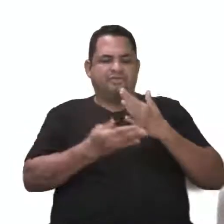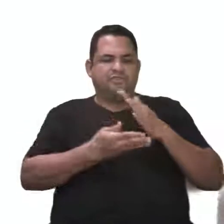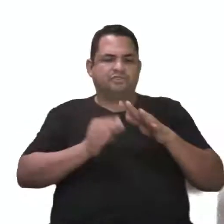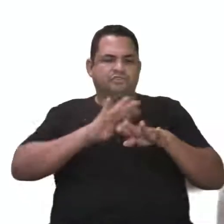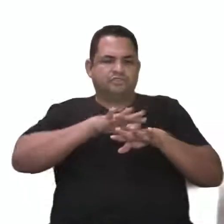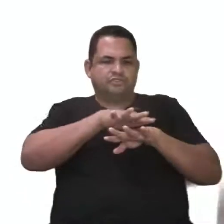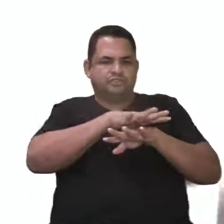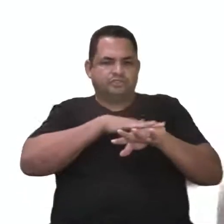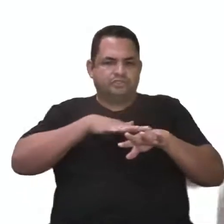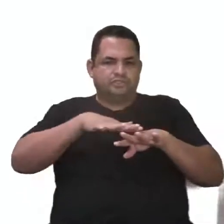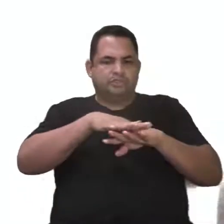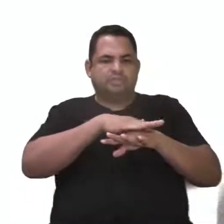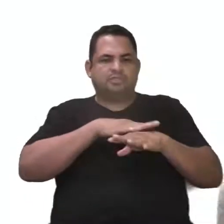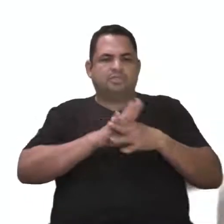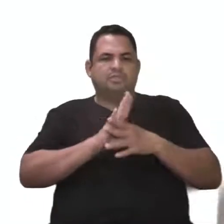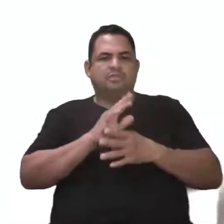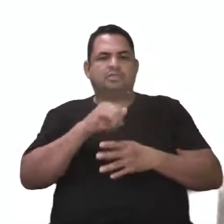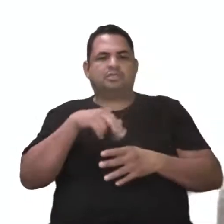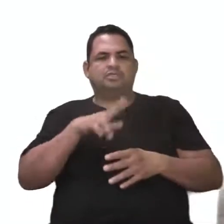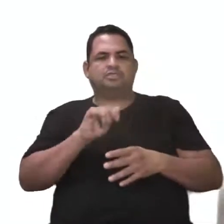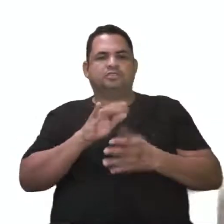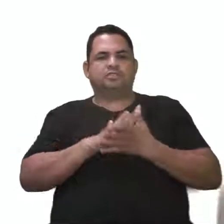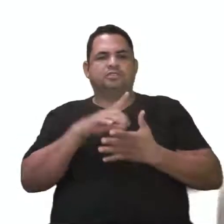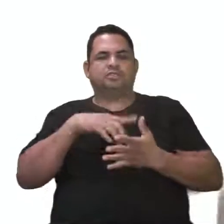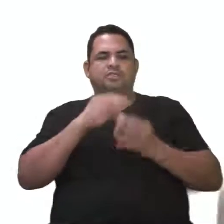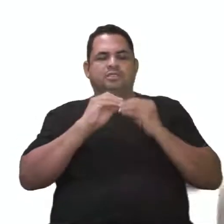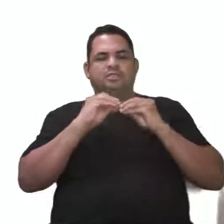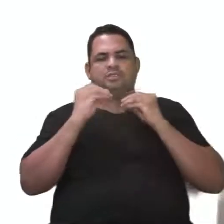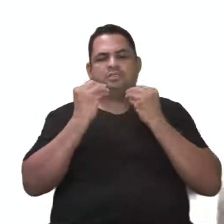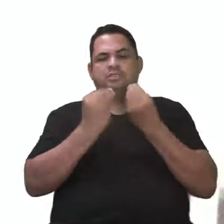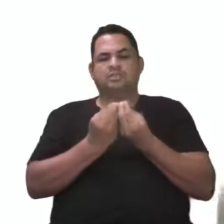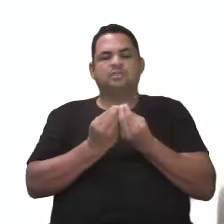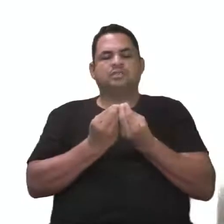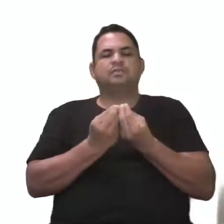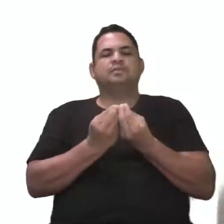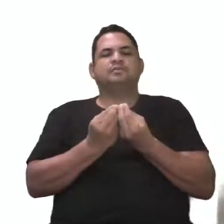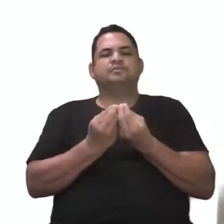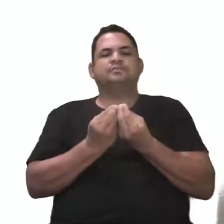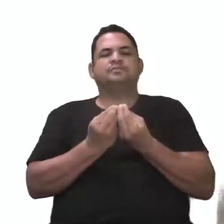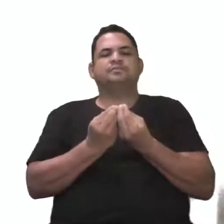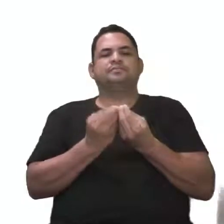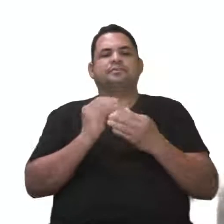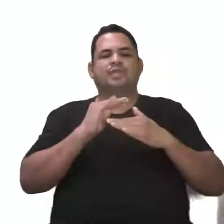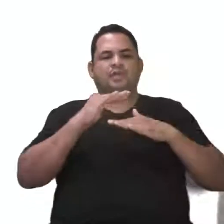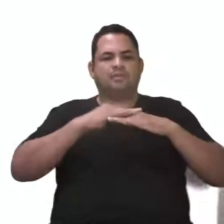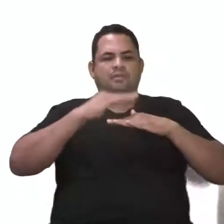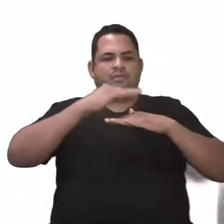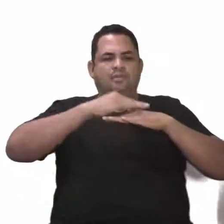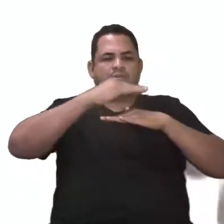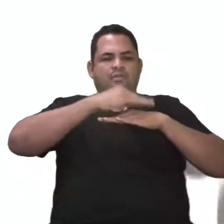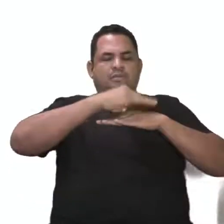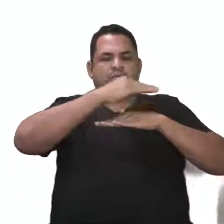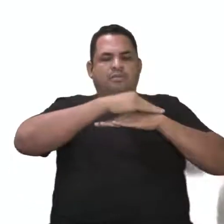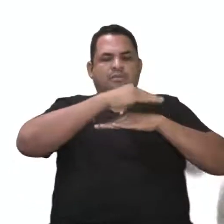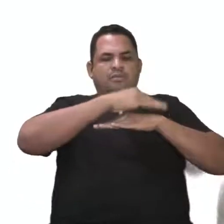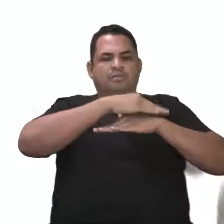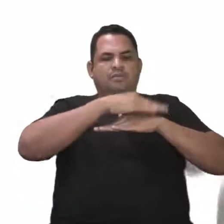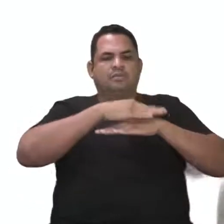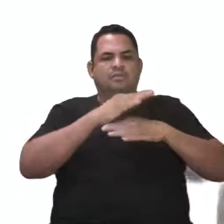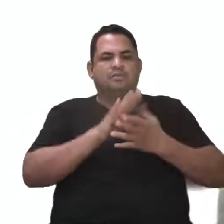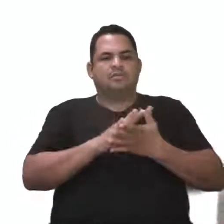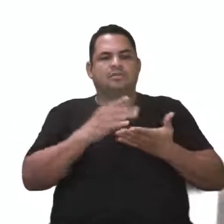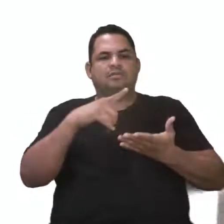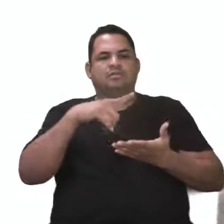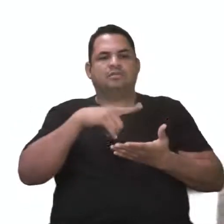né? Nessa membrana, nós temos substâncias, né? Uma sobreposta à outra, que formando as duas membranazinhas, cheias